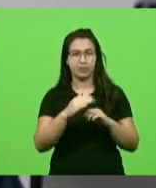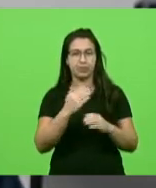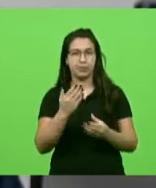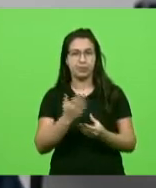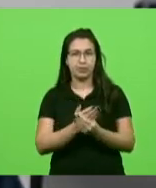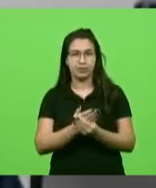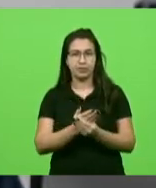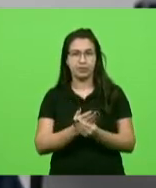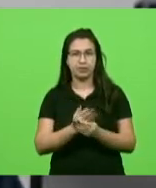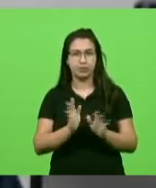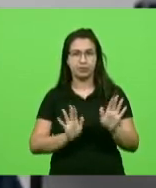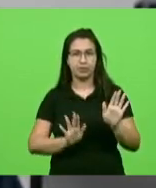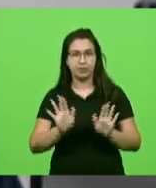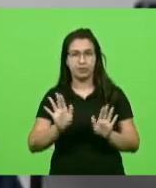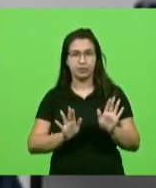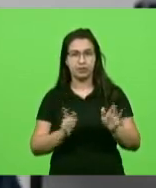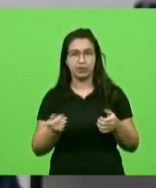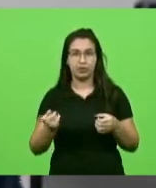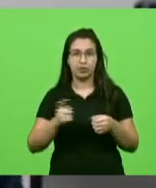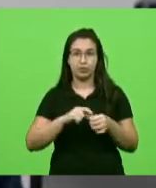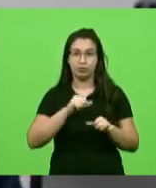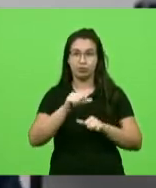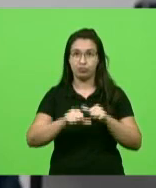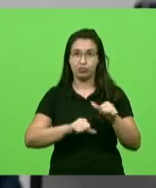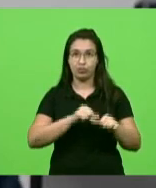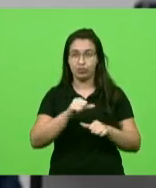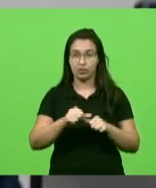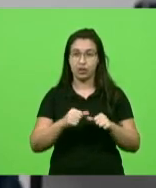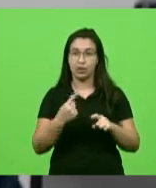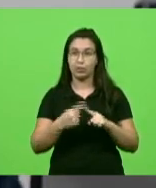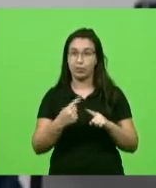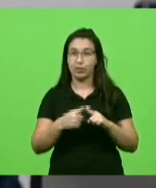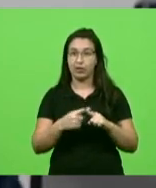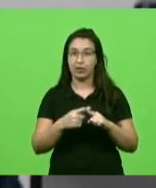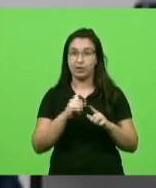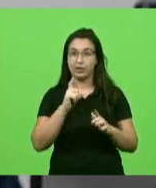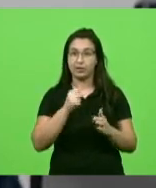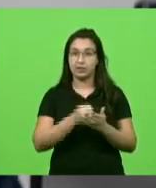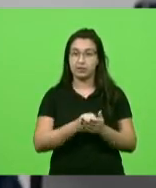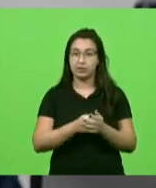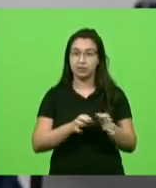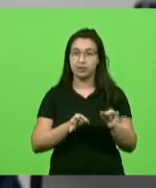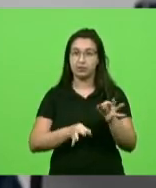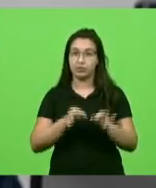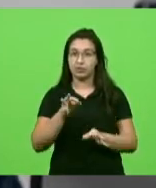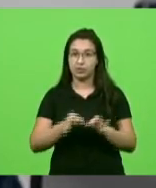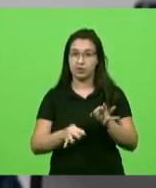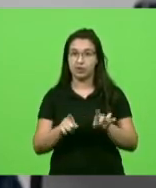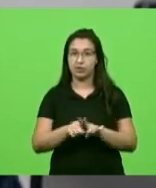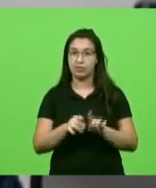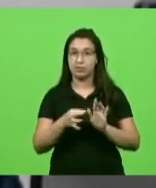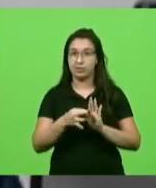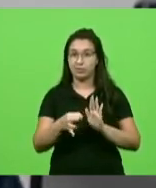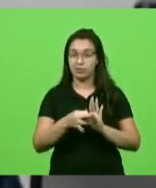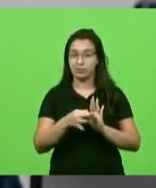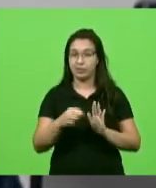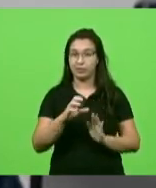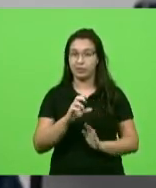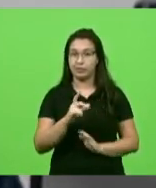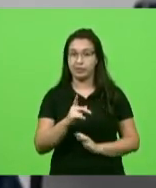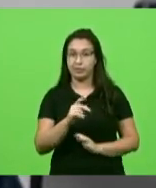está quando foi revogado ou fato superveniente decisões judiciais proferidas em sede de mandado de segurança e parecer de PC é